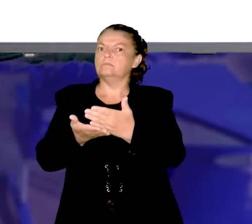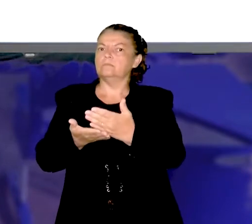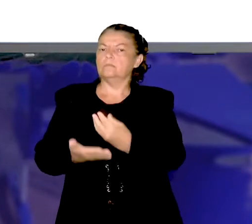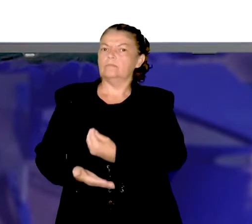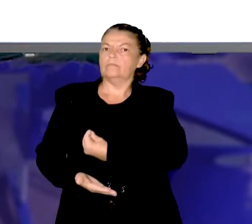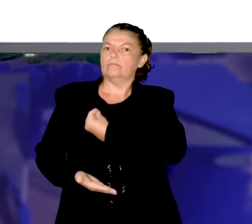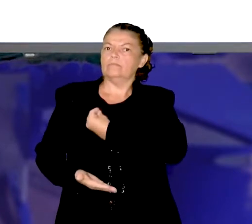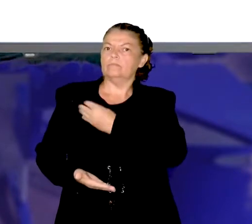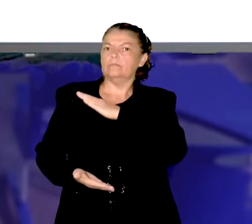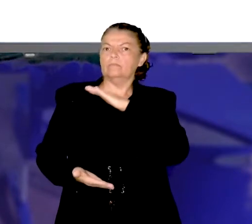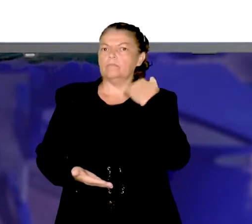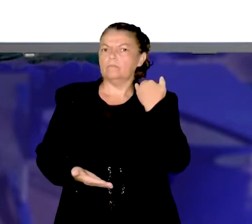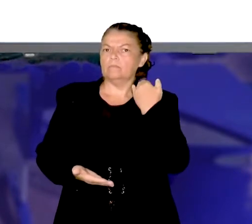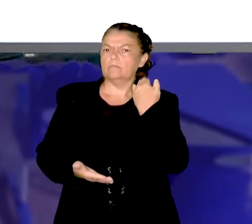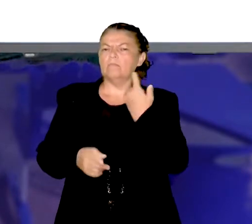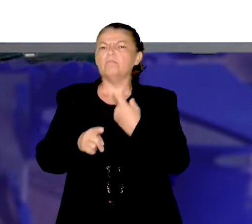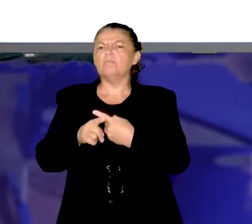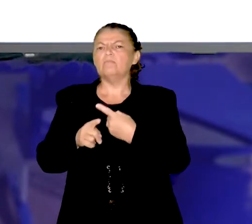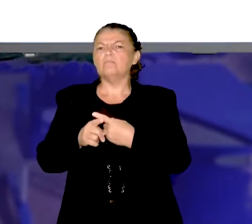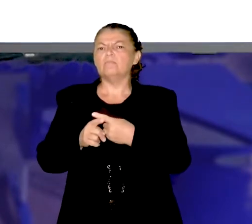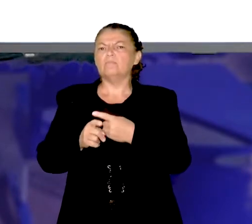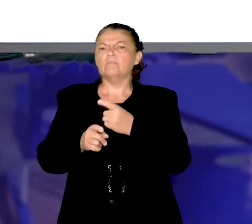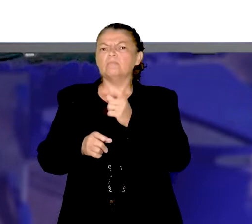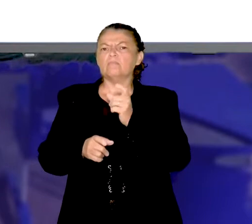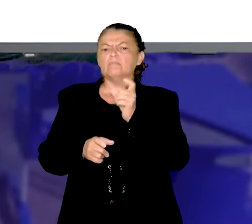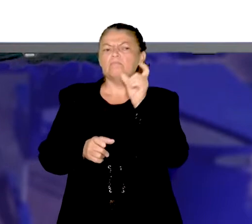morte. E qual é o objetivo específico